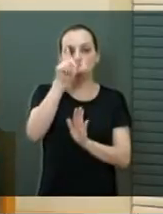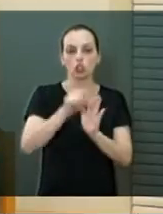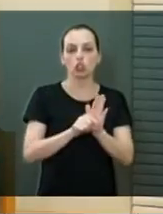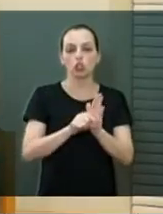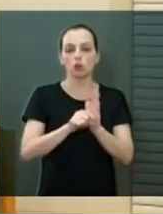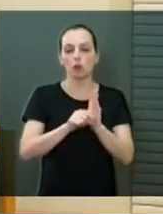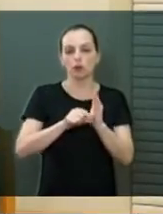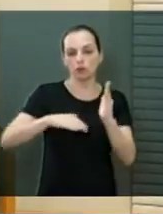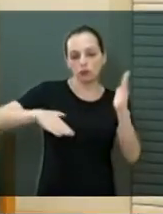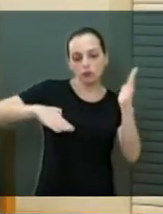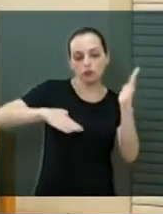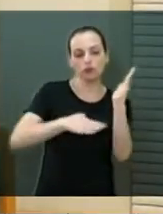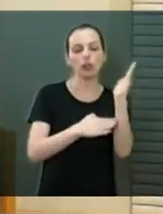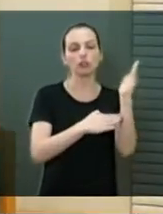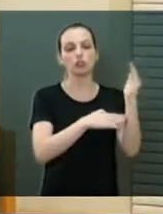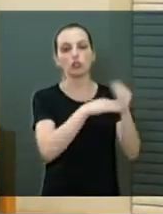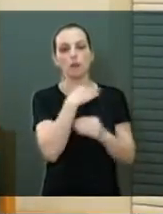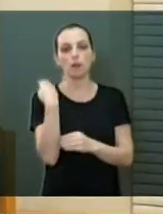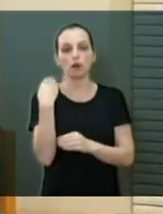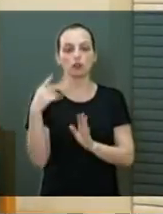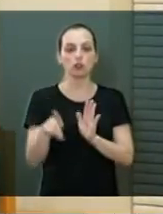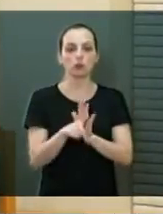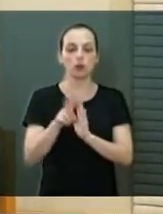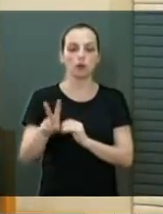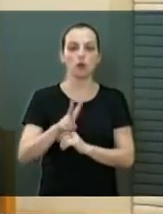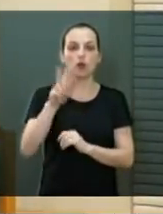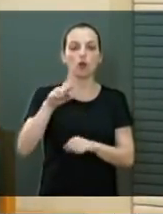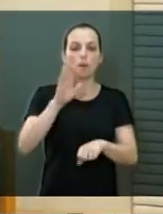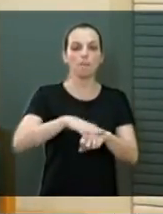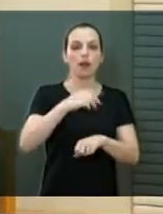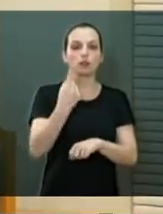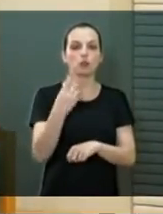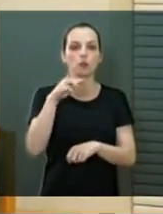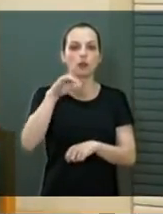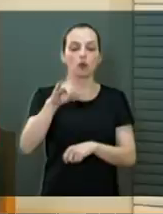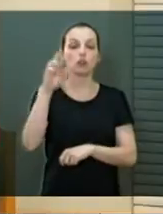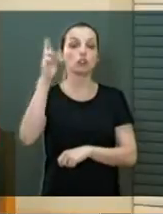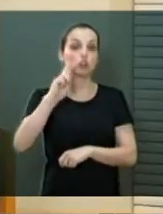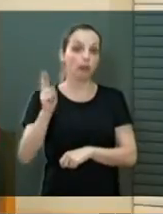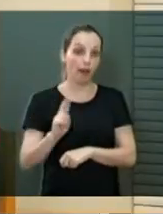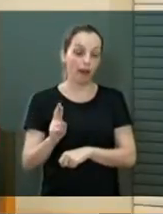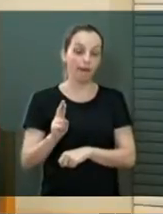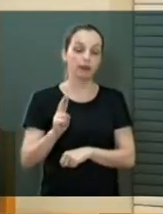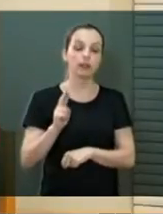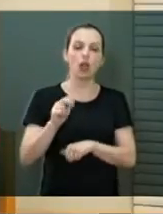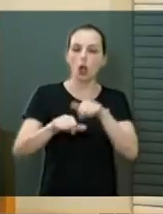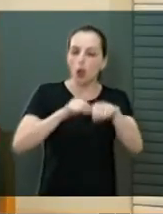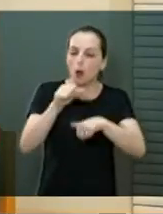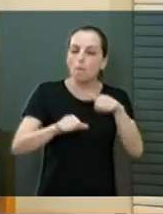R$ 1,4 milhão. Apresentamos também indicações sobre rotas de ônibus,